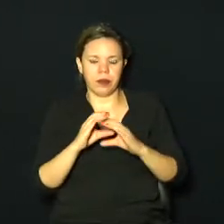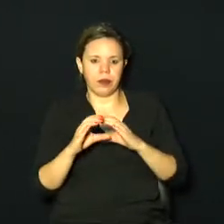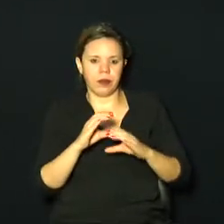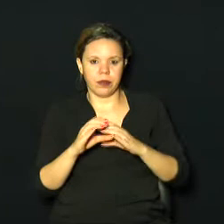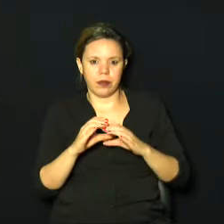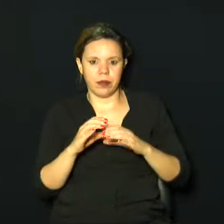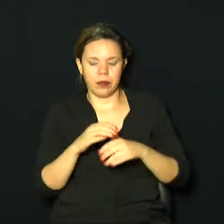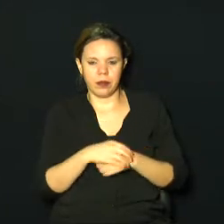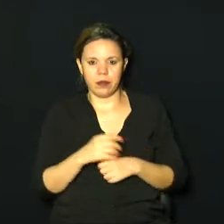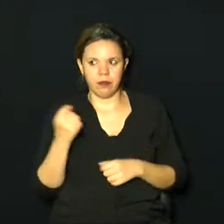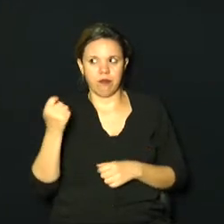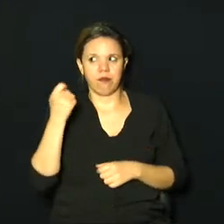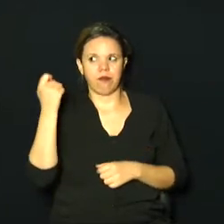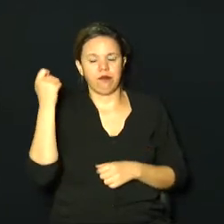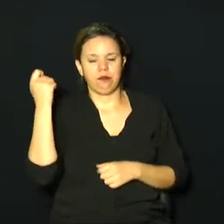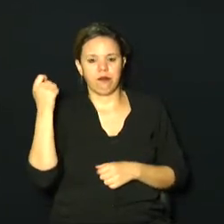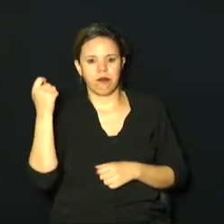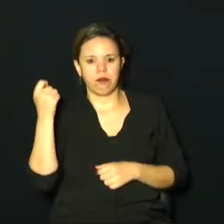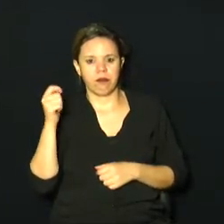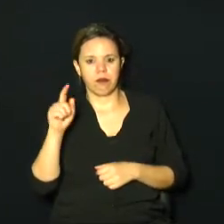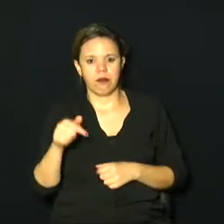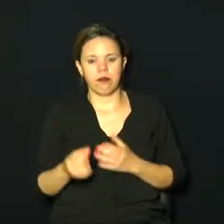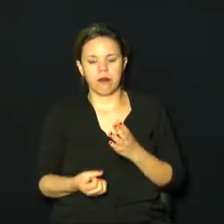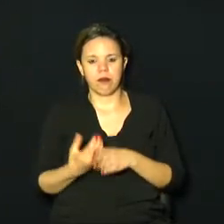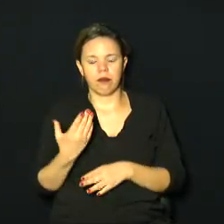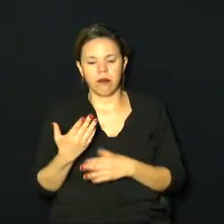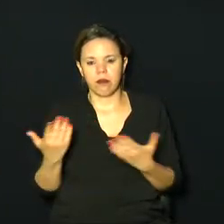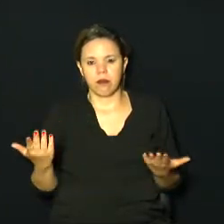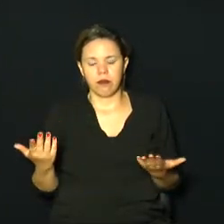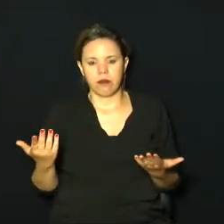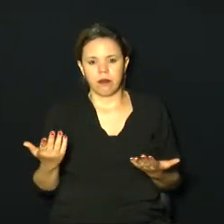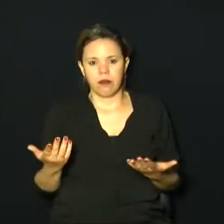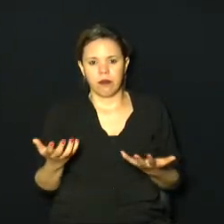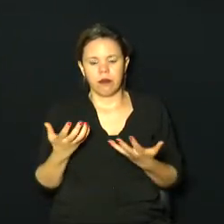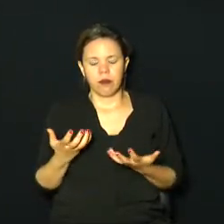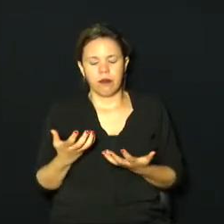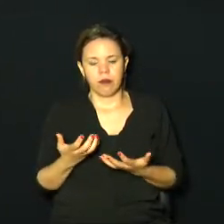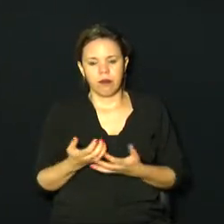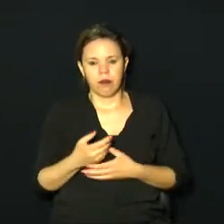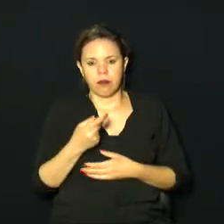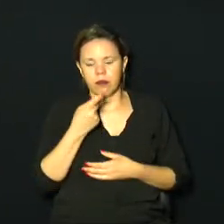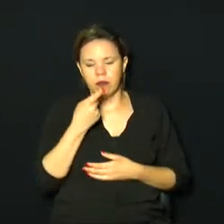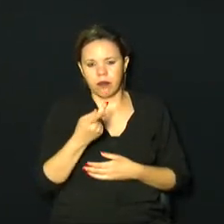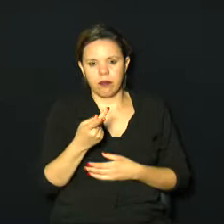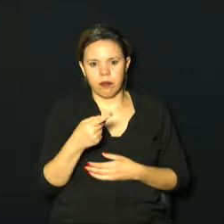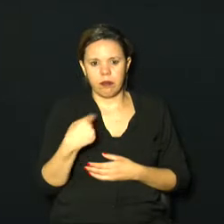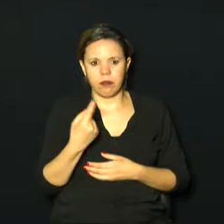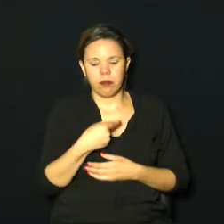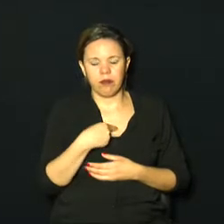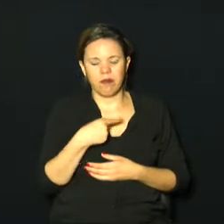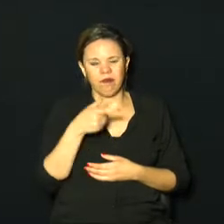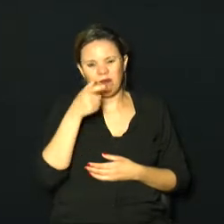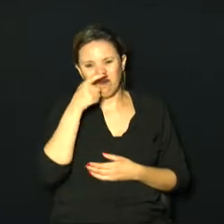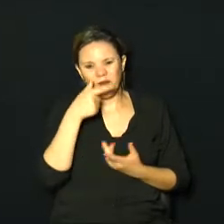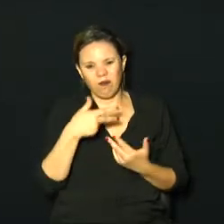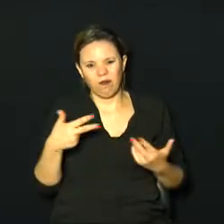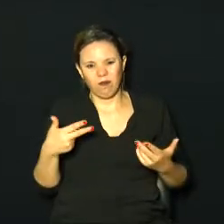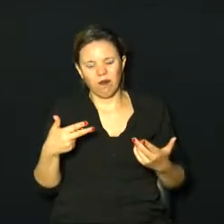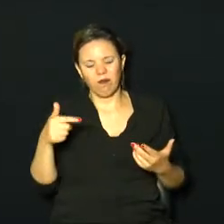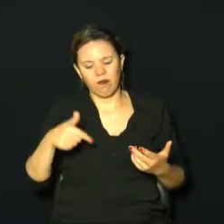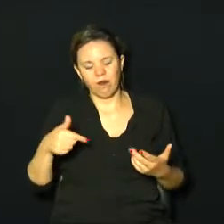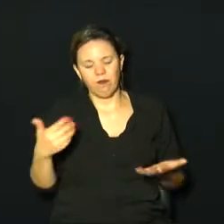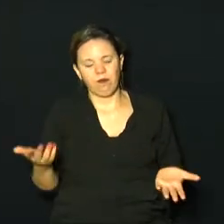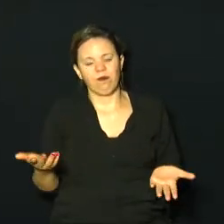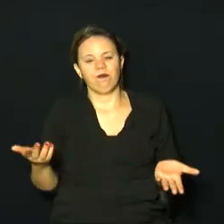situação tão grave que se avizinha. Dito isso, quero dizer que a gente chega numa situação onde a gente está aqui em